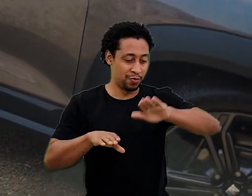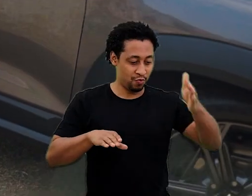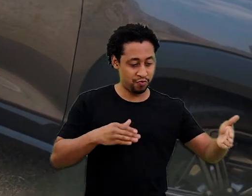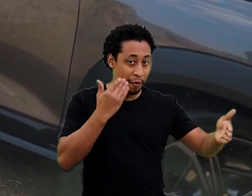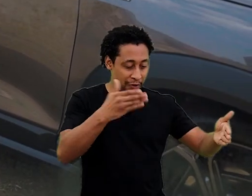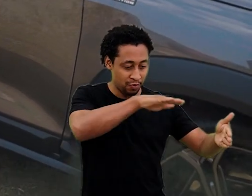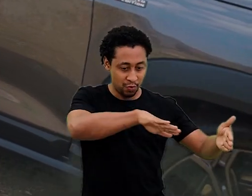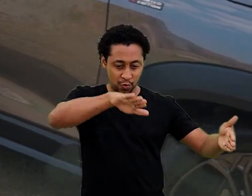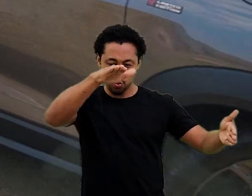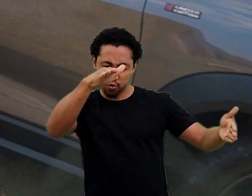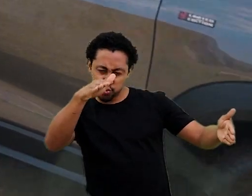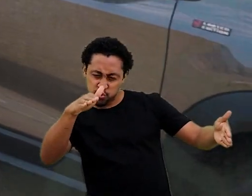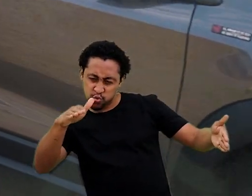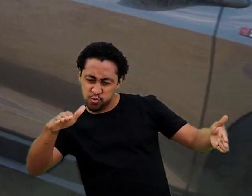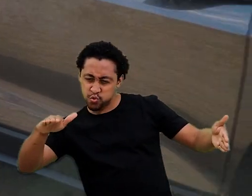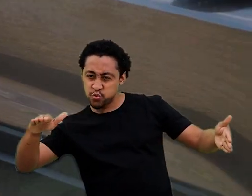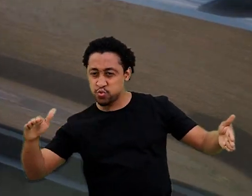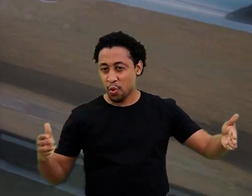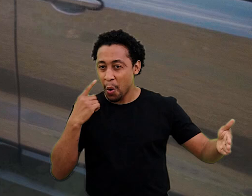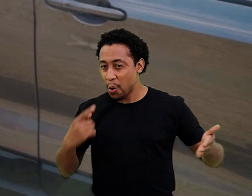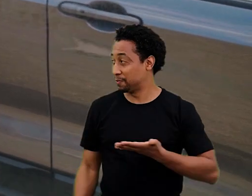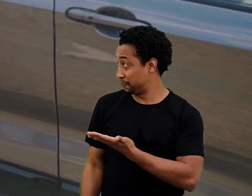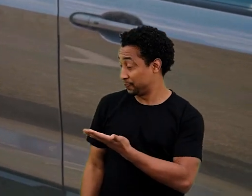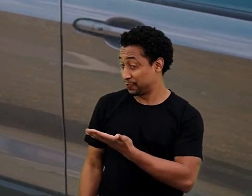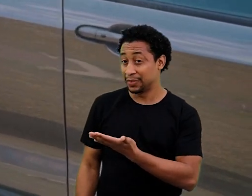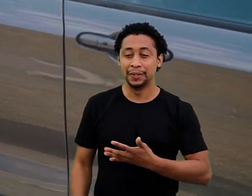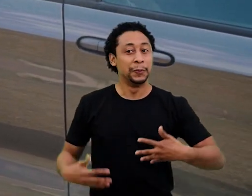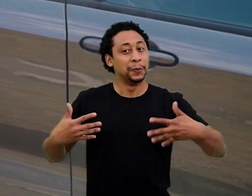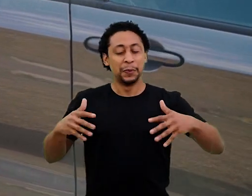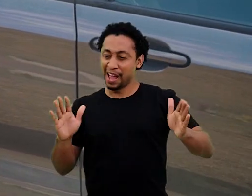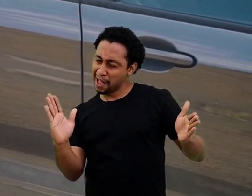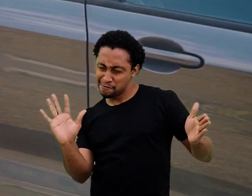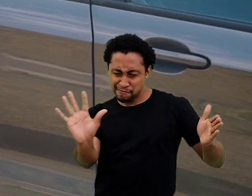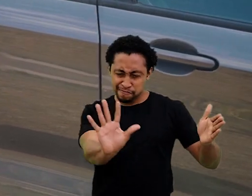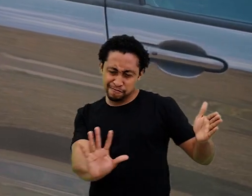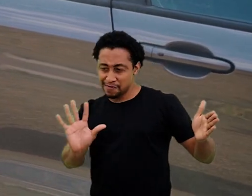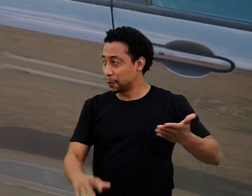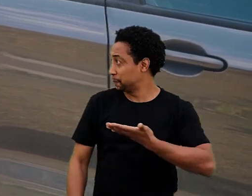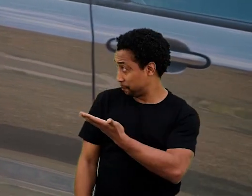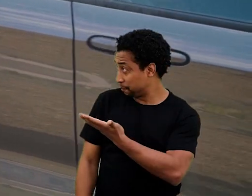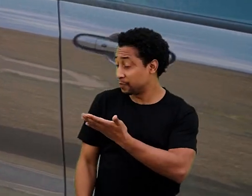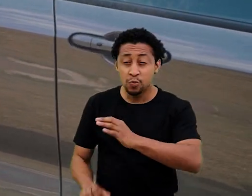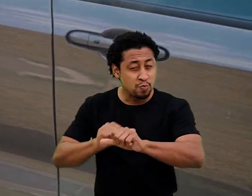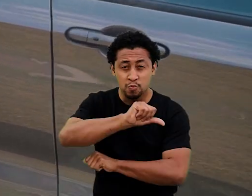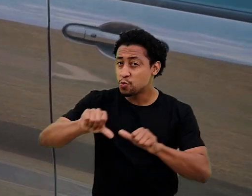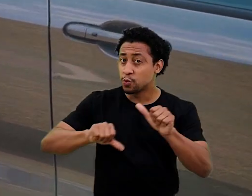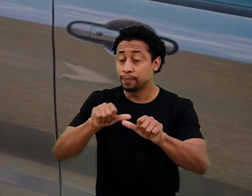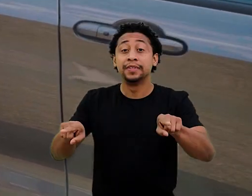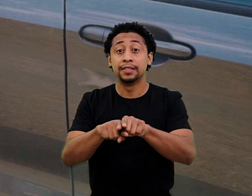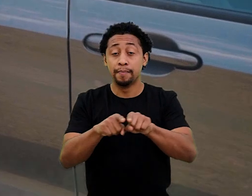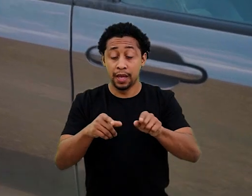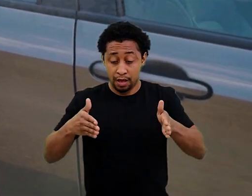esse caimento que vai mergulhando aqui em direção à coluna C, tá? Então toda essa área de lateral traseira, mas necessariamente